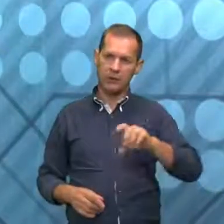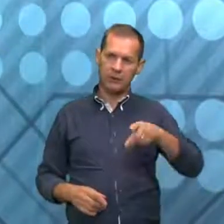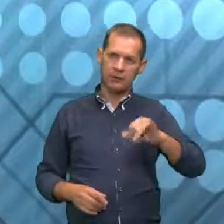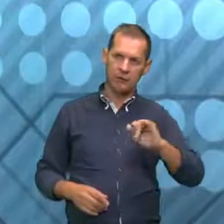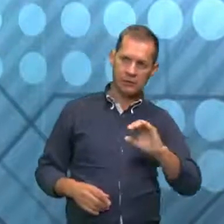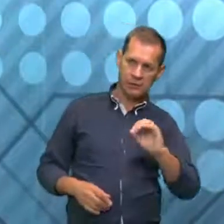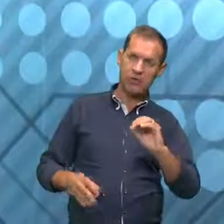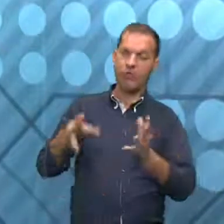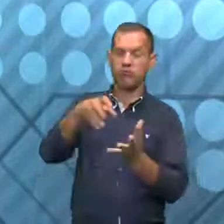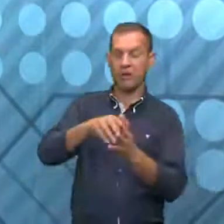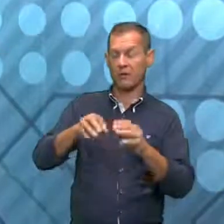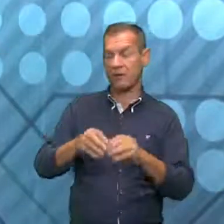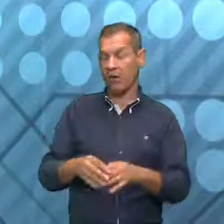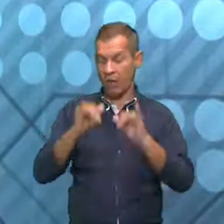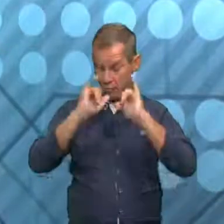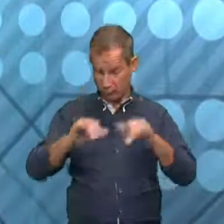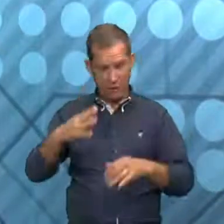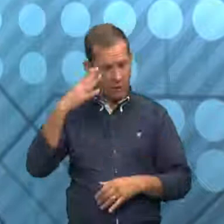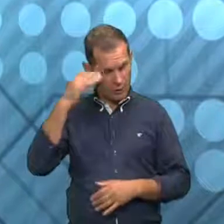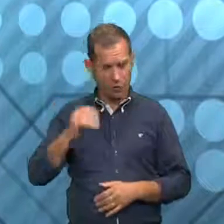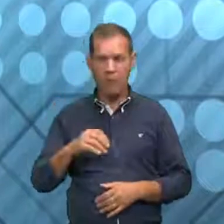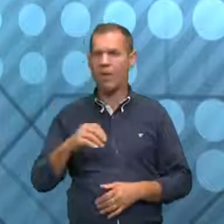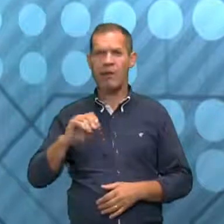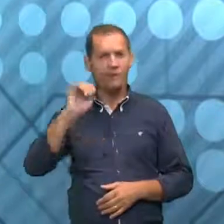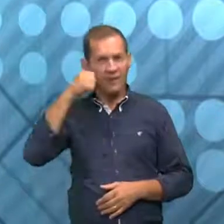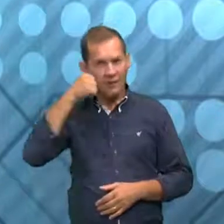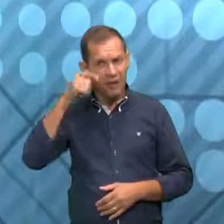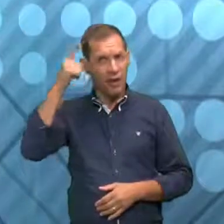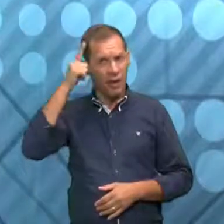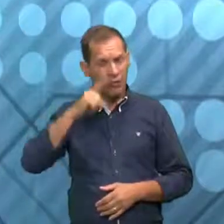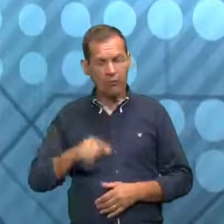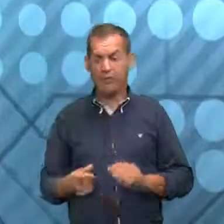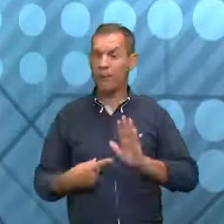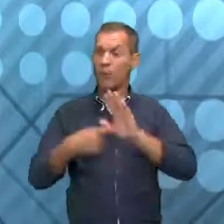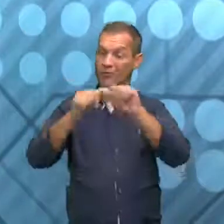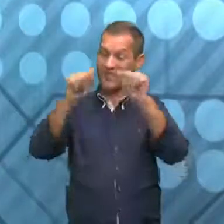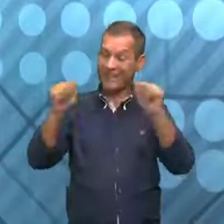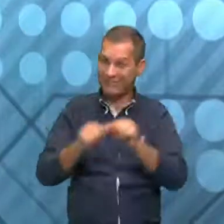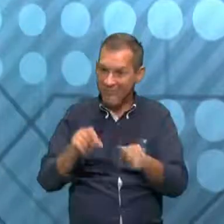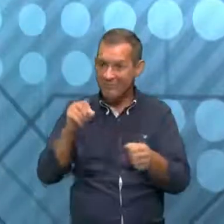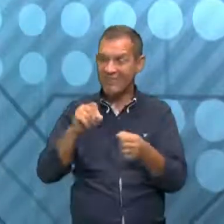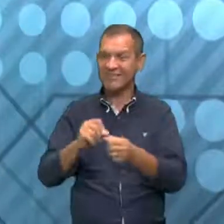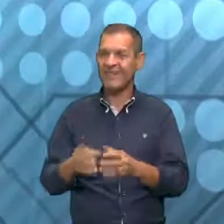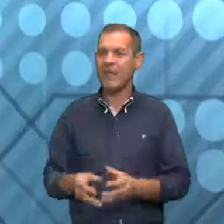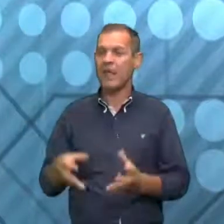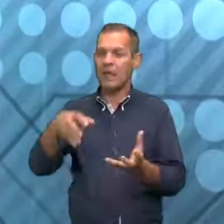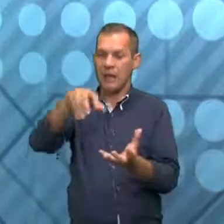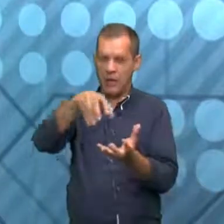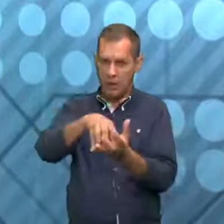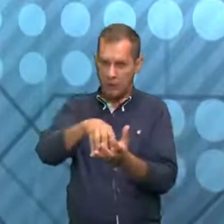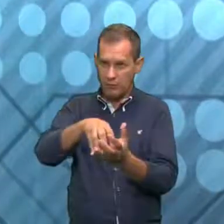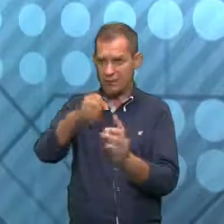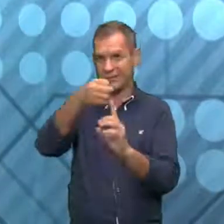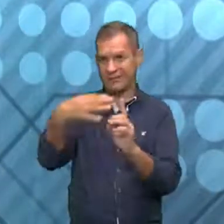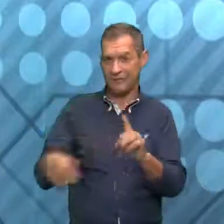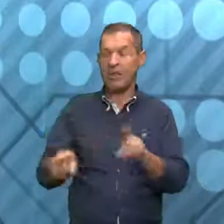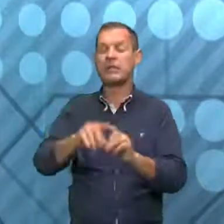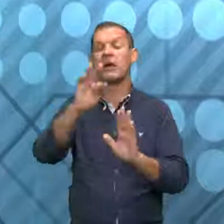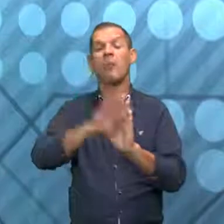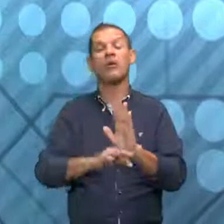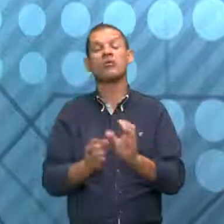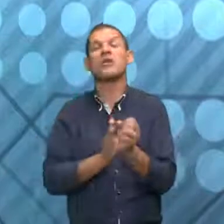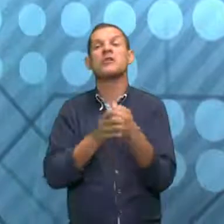para descriptografar mensagem, se você souber a senha, você vai conseguir carregar essa imagem, fazer a descriptografia e saber qual que é o texto que